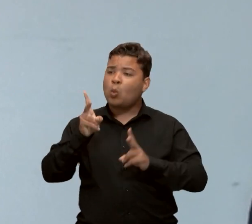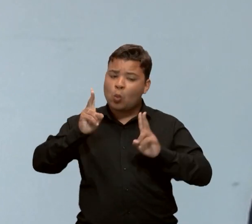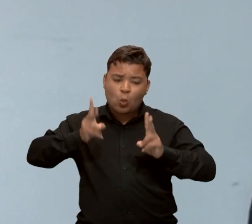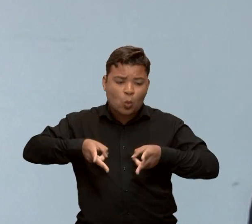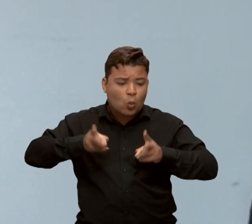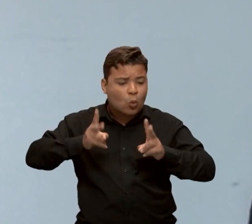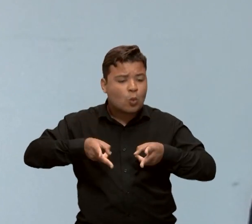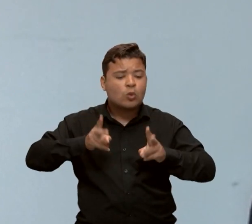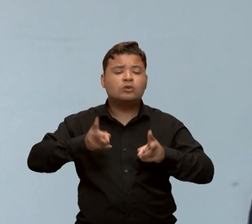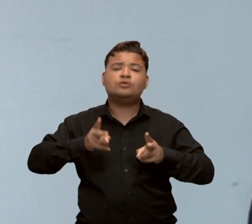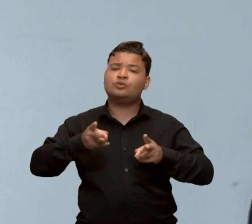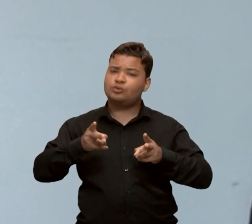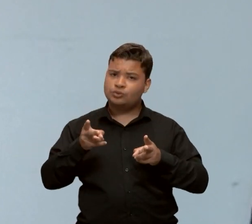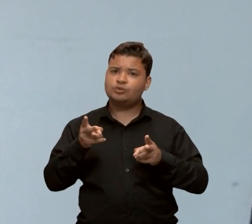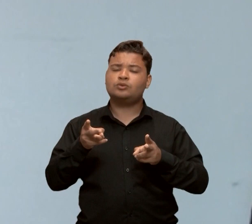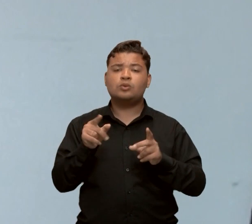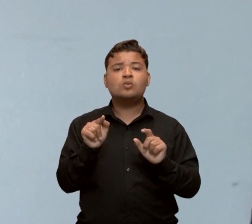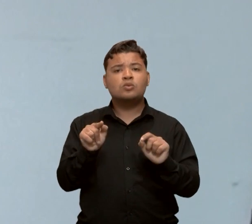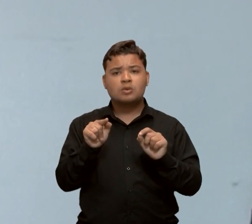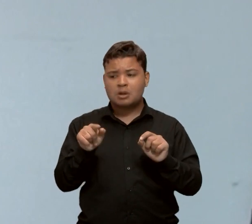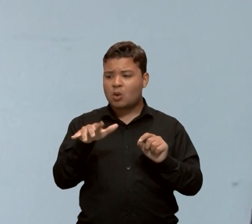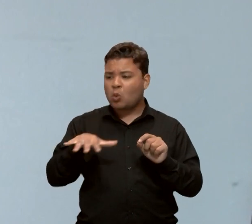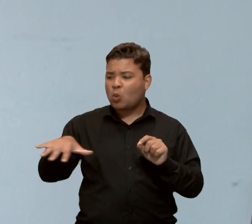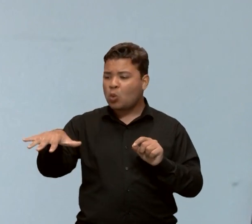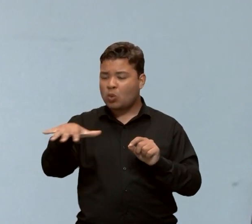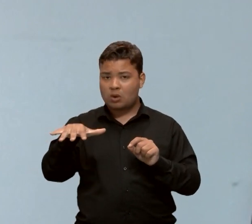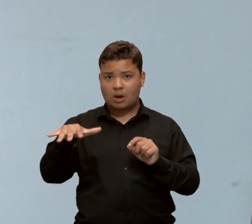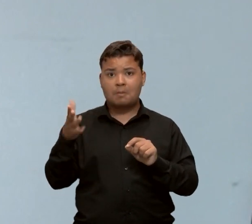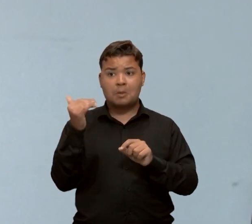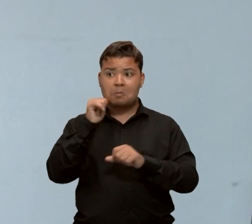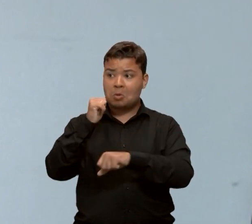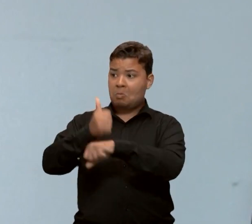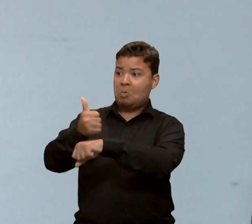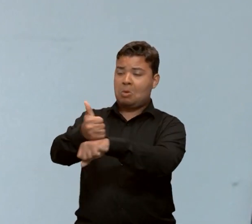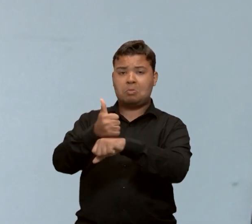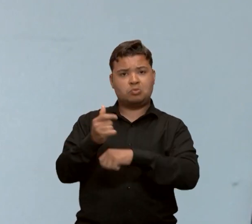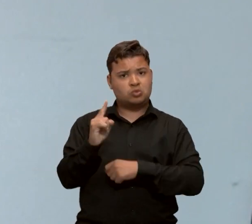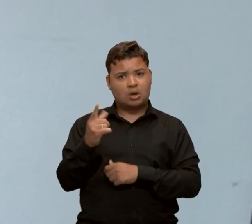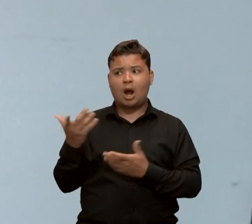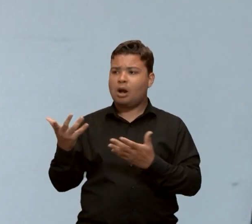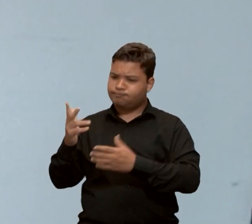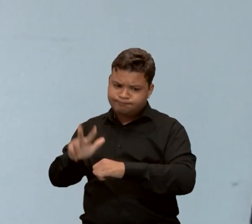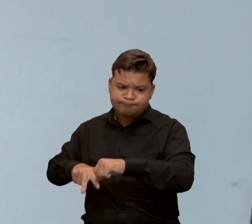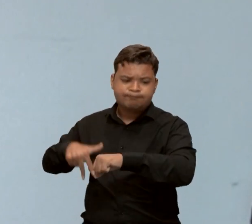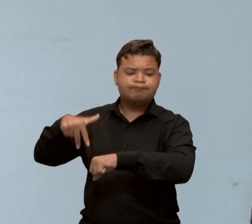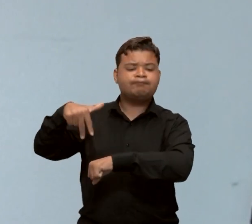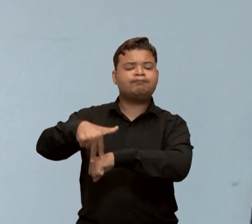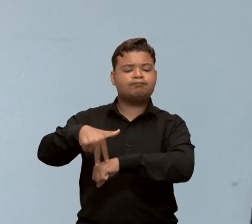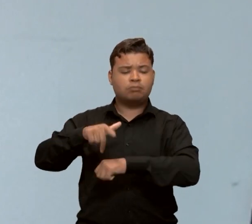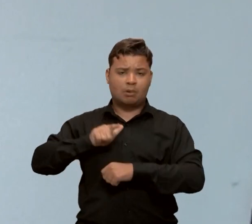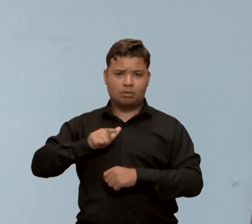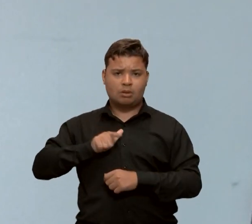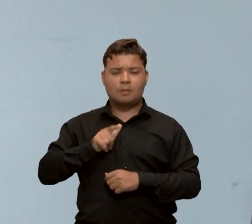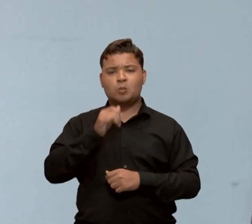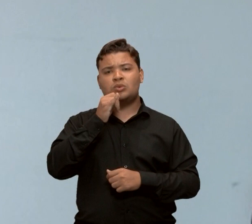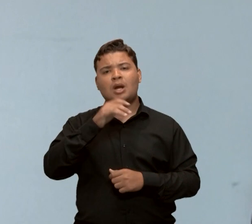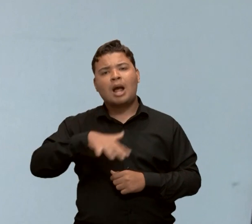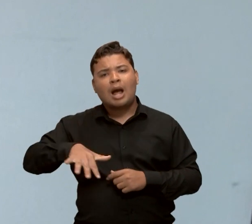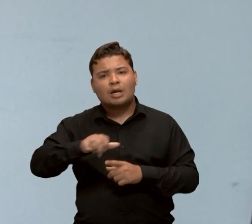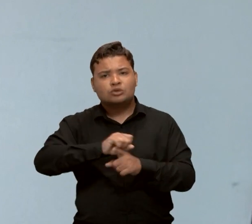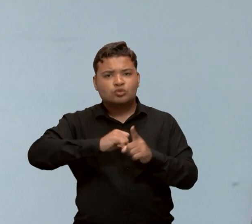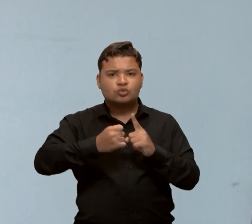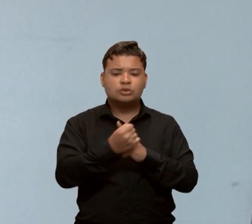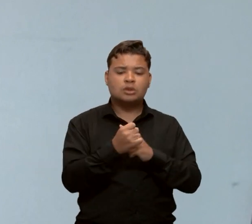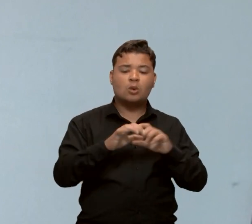continuado, né, a conquistar espaços que antes ela não pertencia, né, dentro do ambiente social, dos